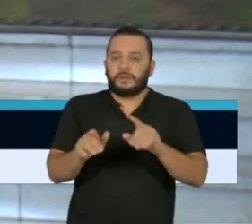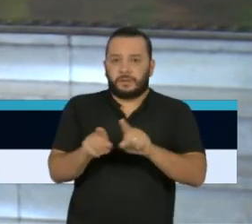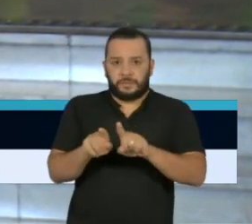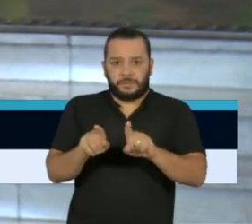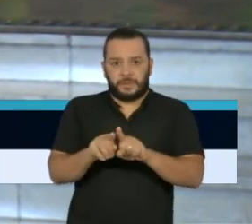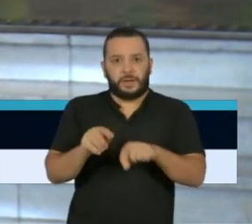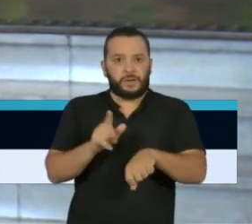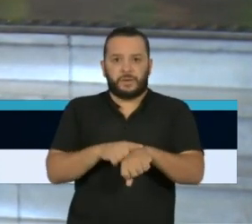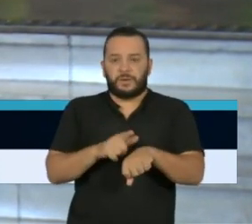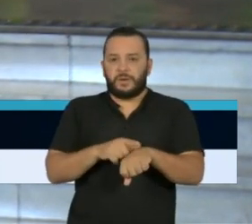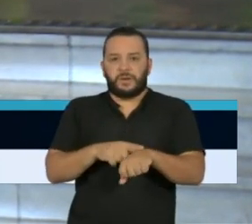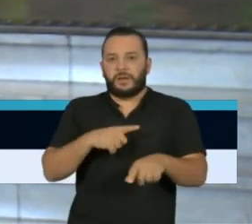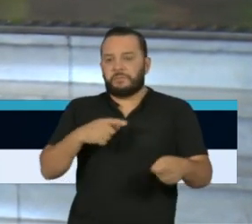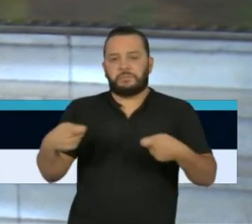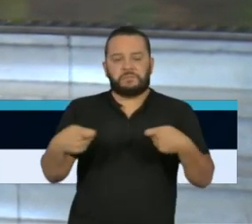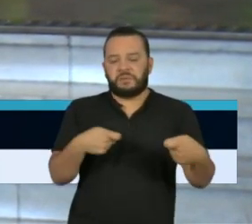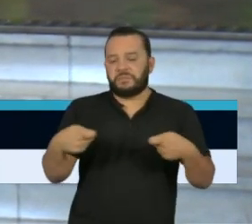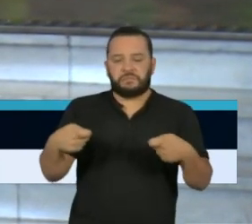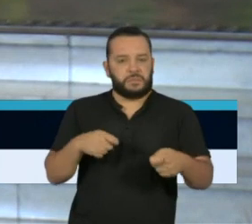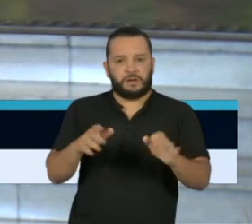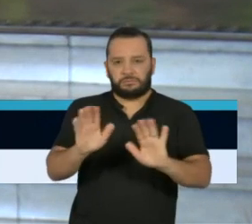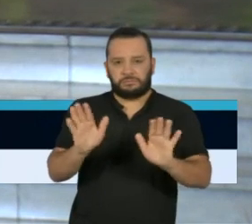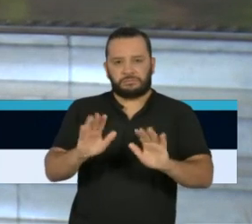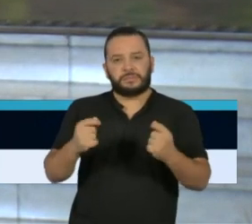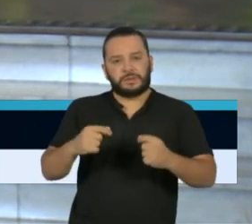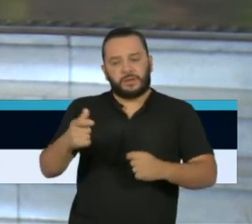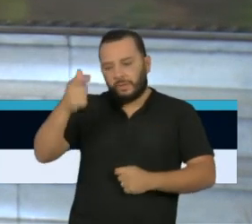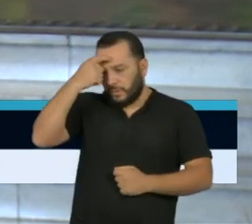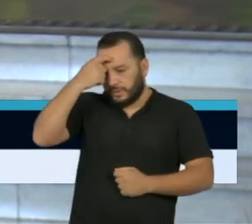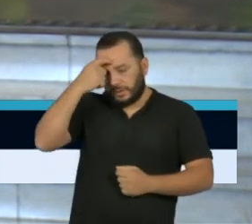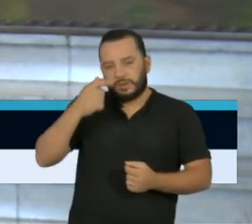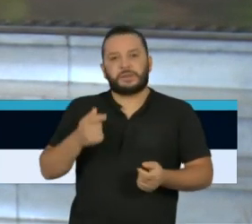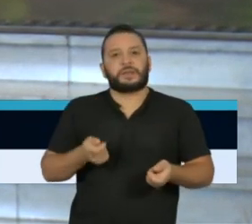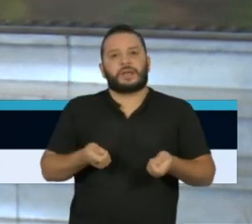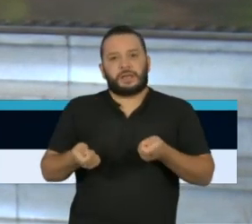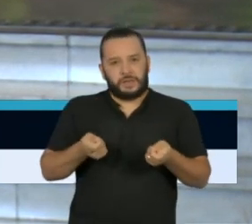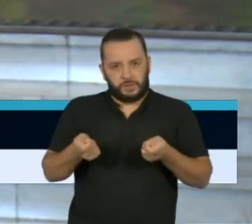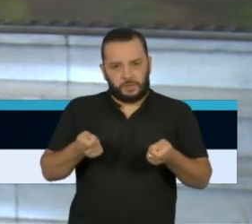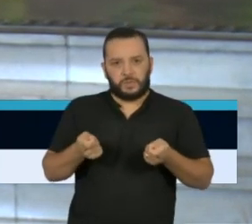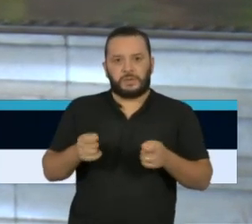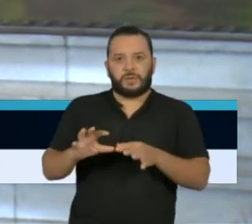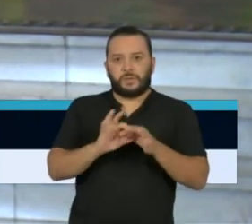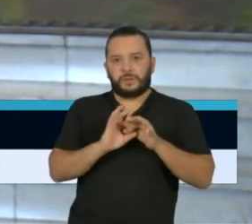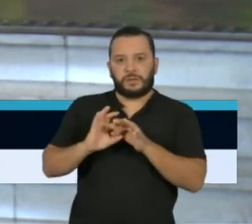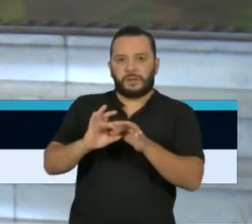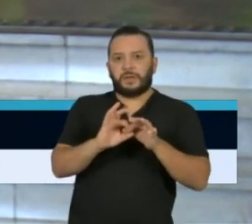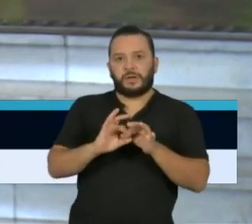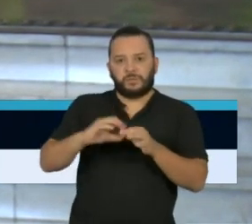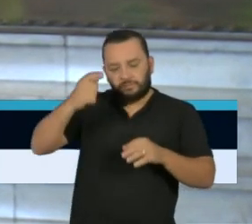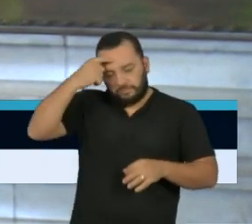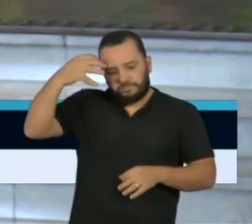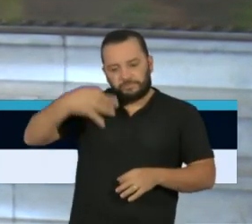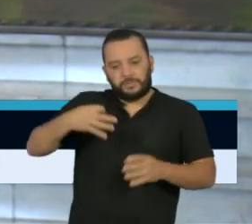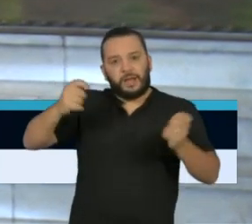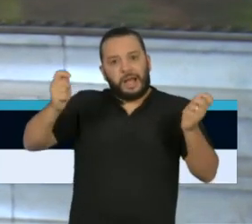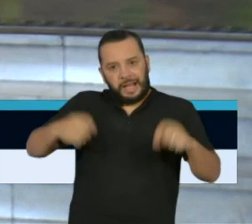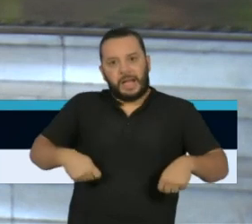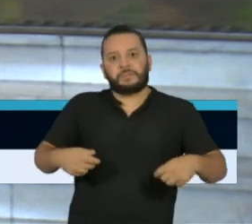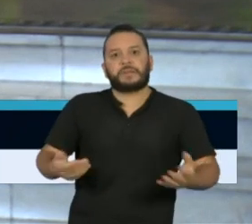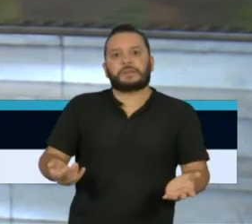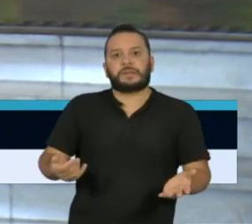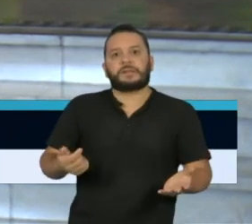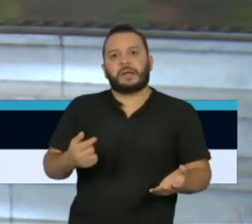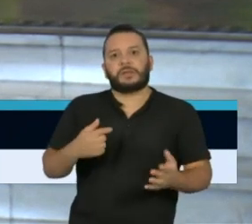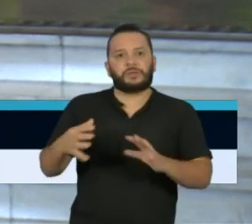não é hora de extremismos, é hora de bom senso, equilíbrio, união, sobriedade e capacidade